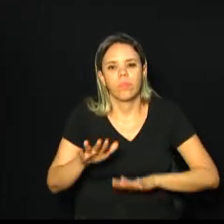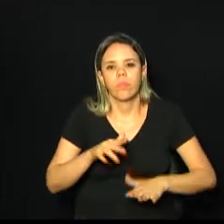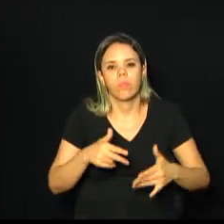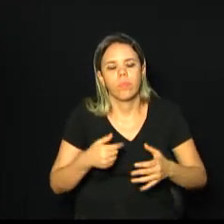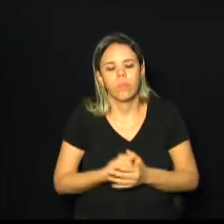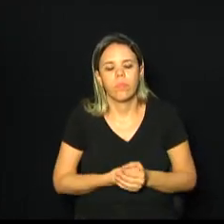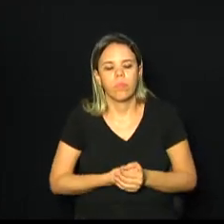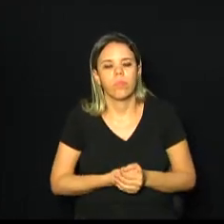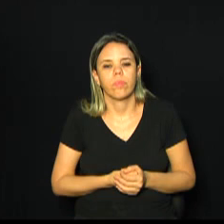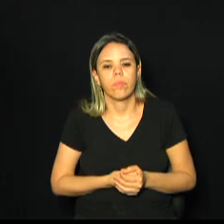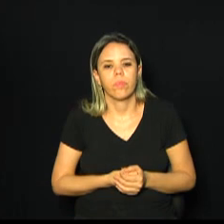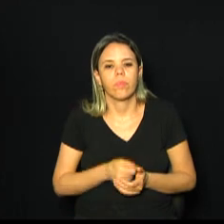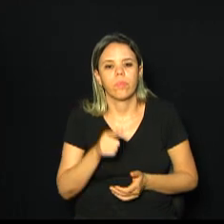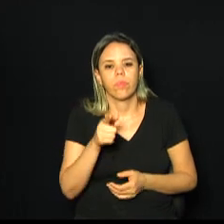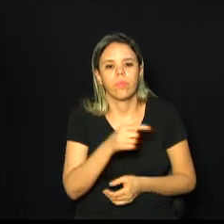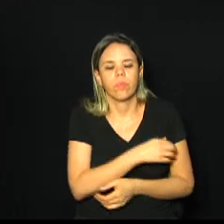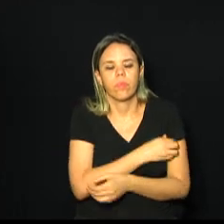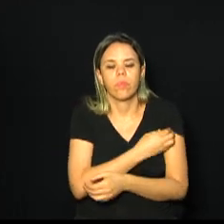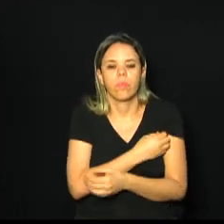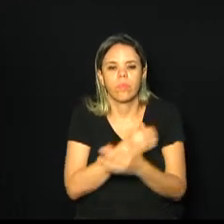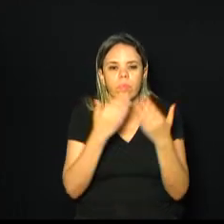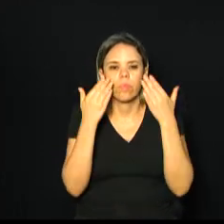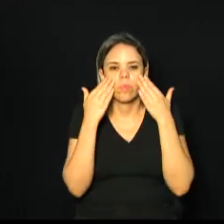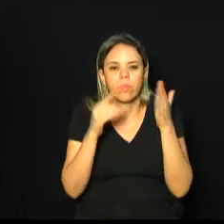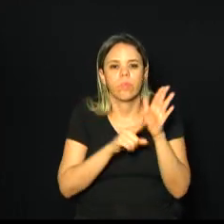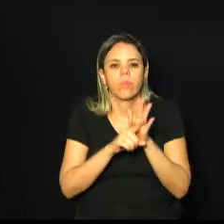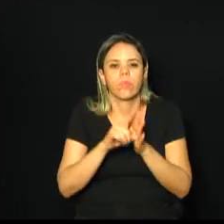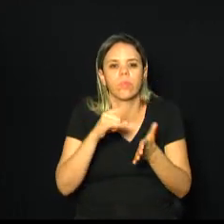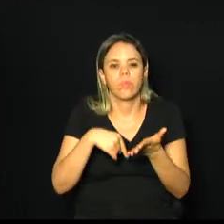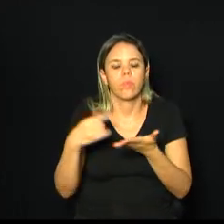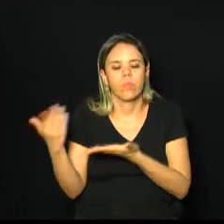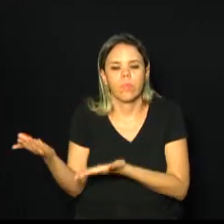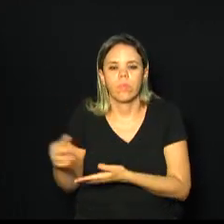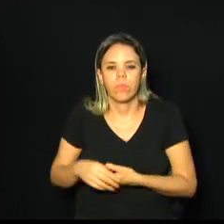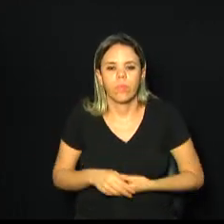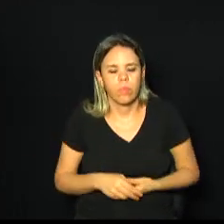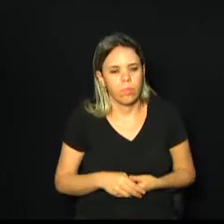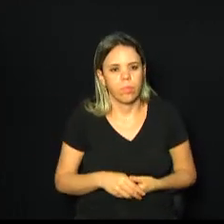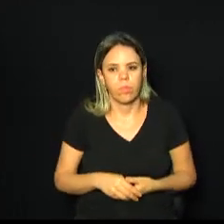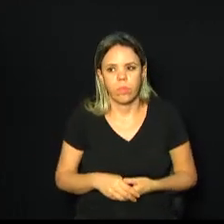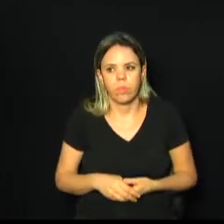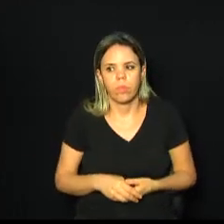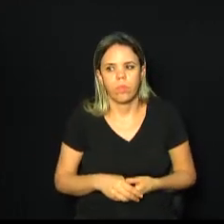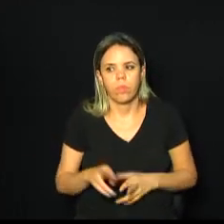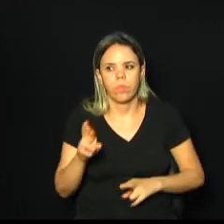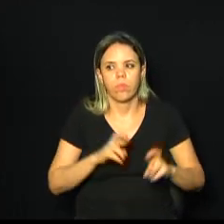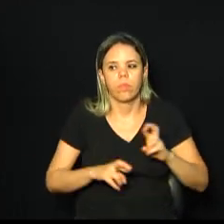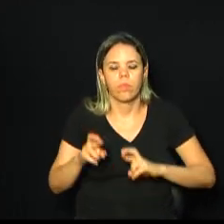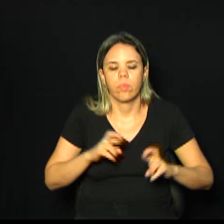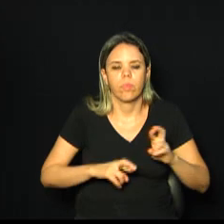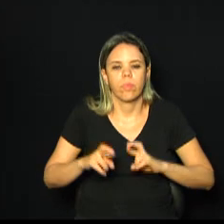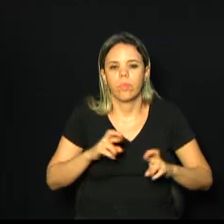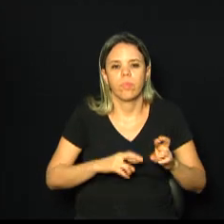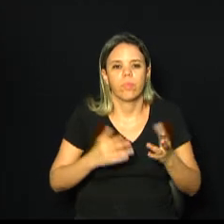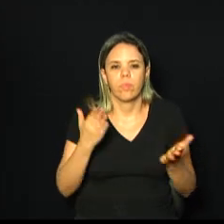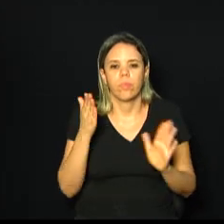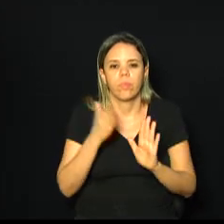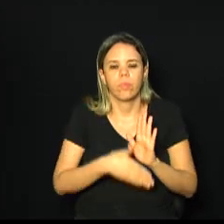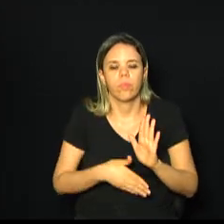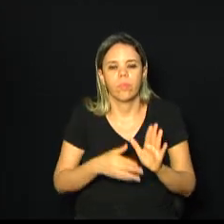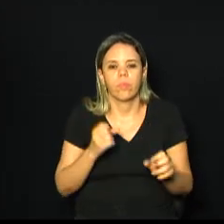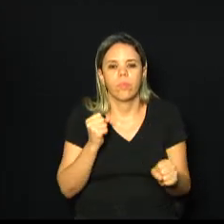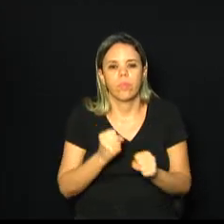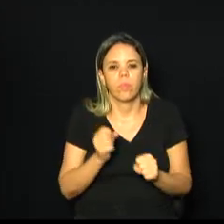cuidados. E se você expor um documento desse e for fiscalizado e ficar constatado, você pode